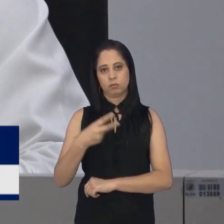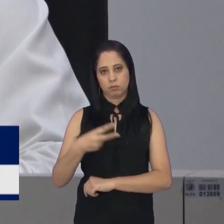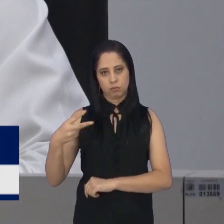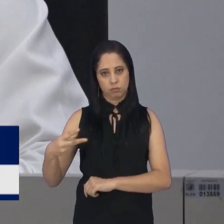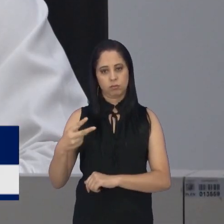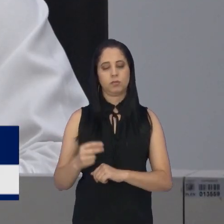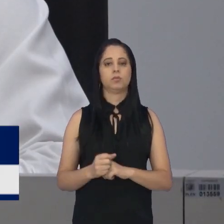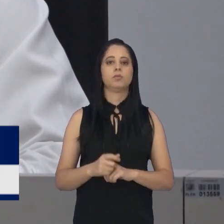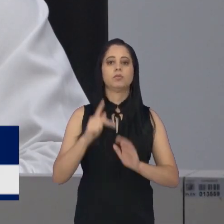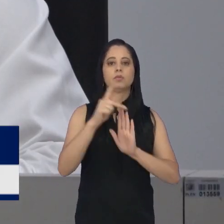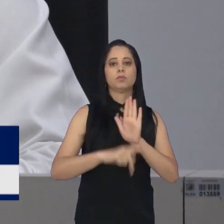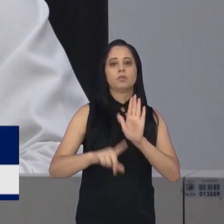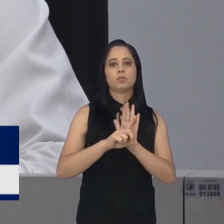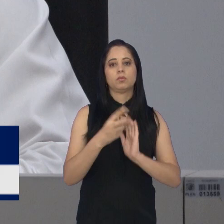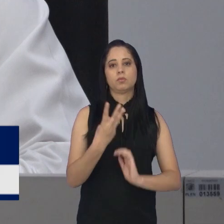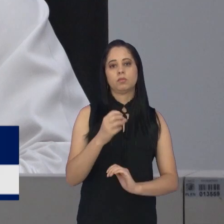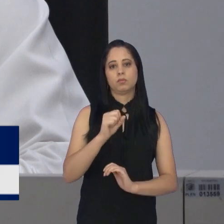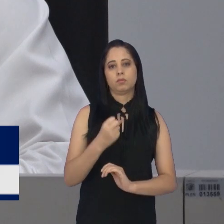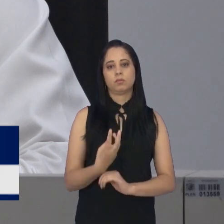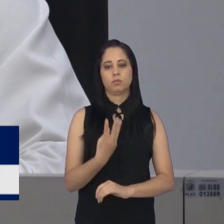11904/2022, projeto de lei número